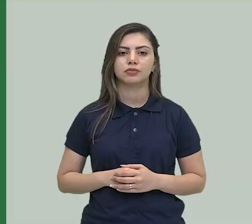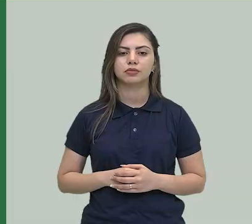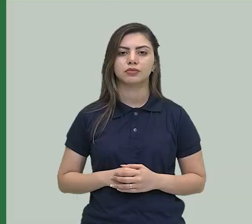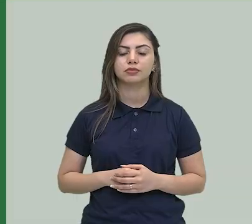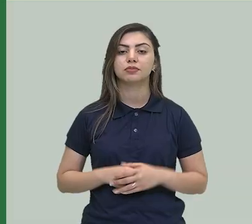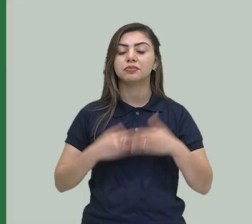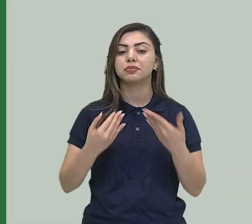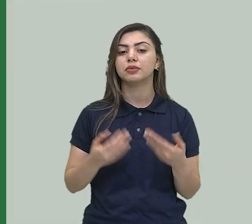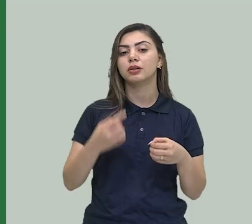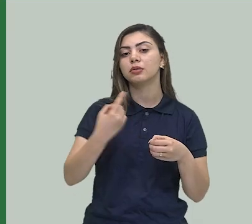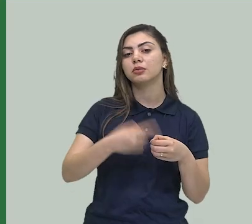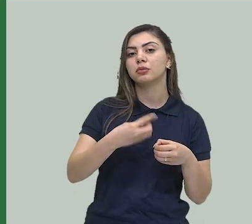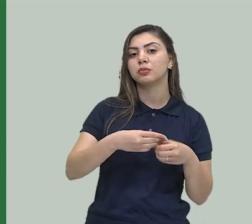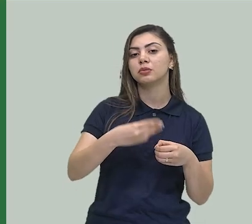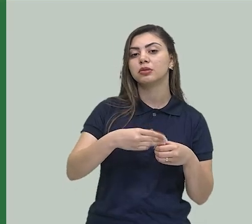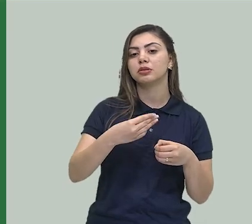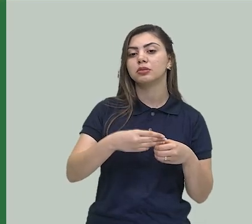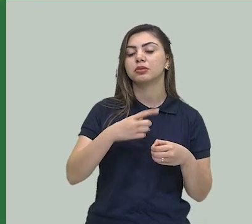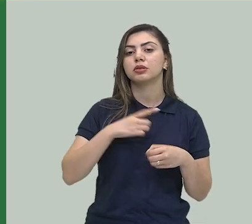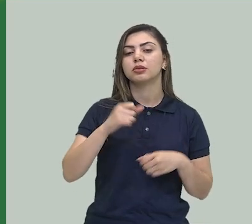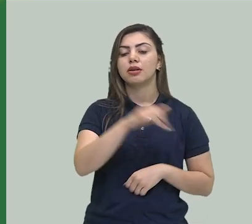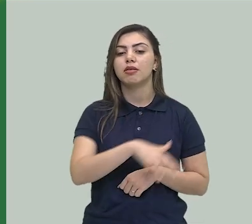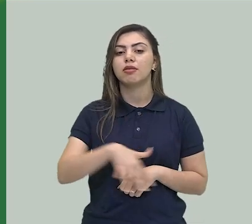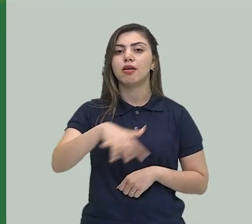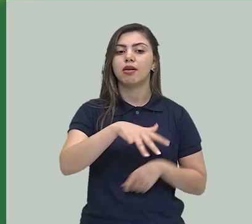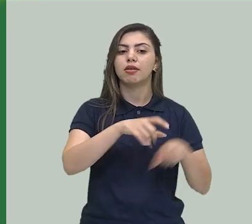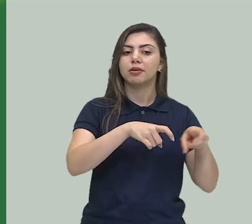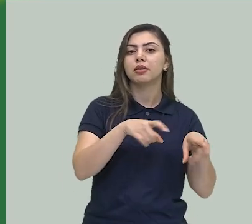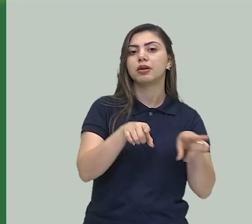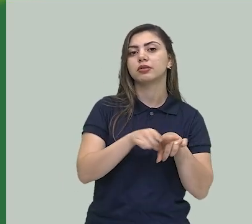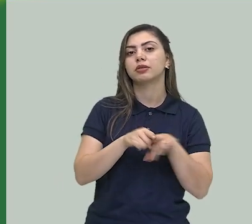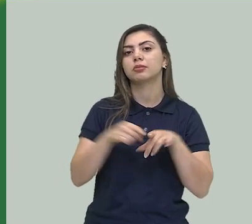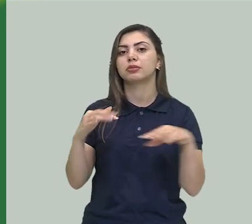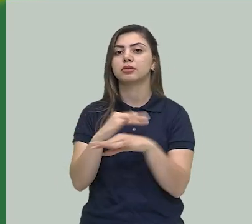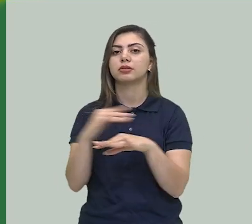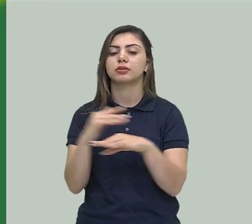O município possui a sua zona rural e a zona urbana.